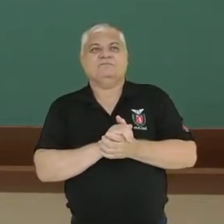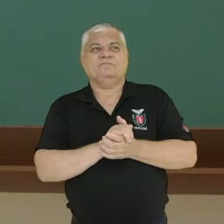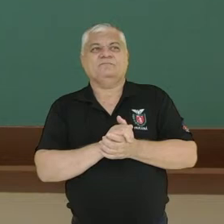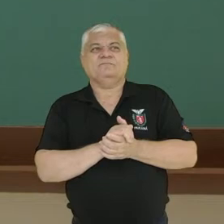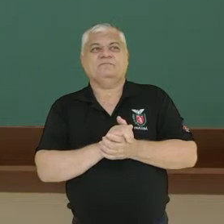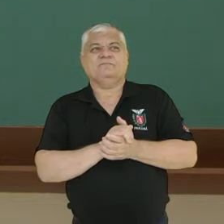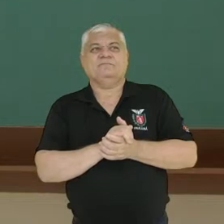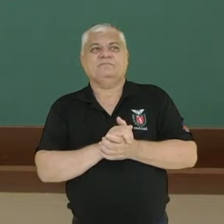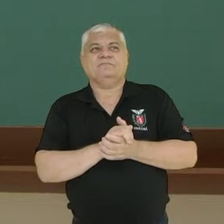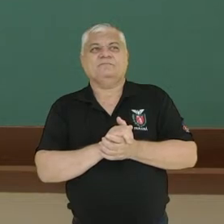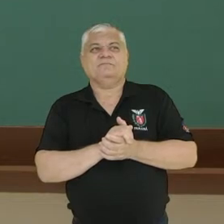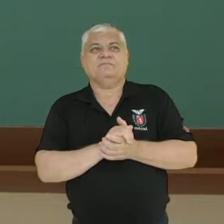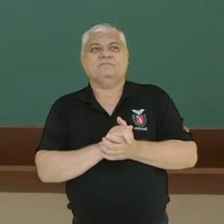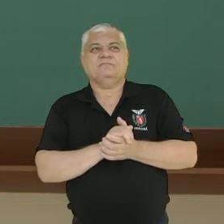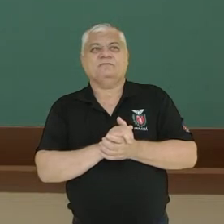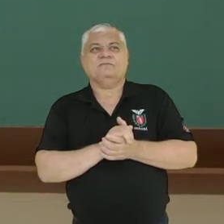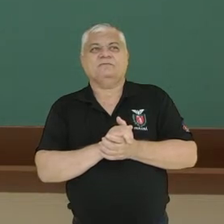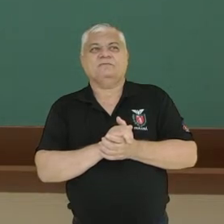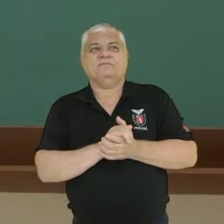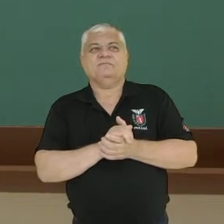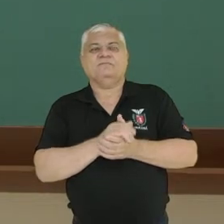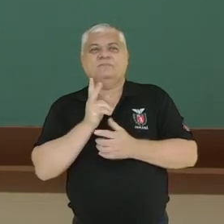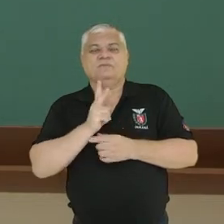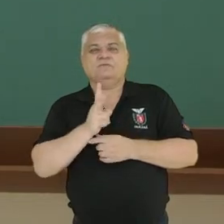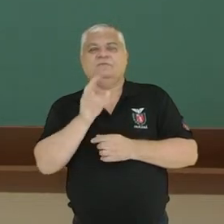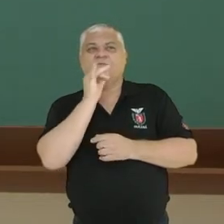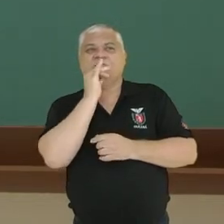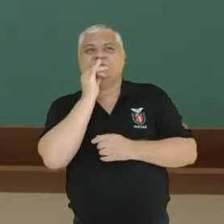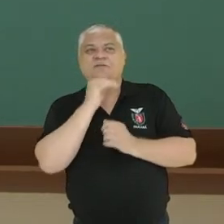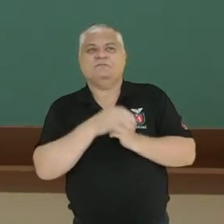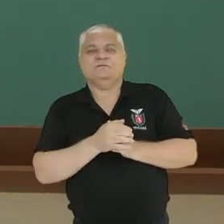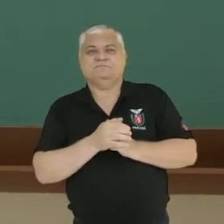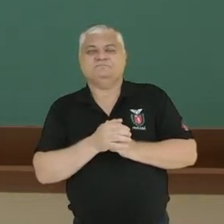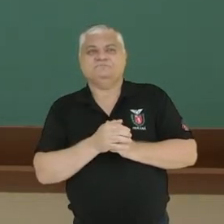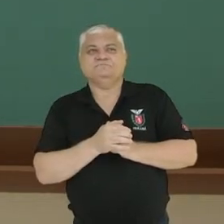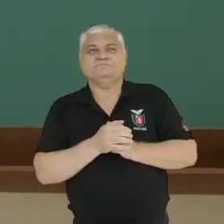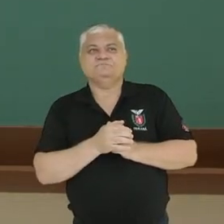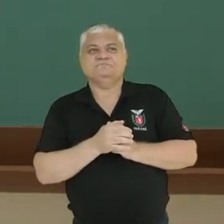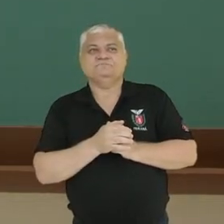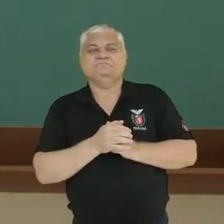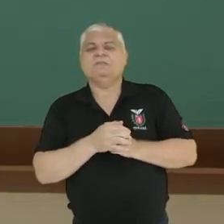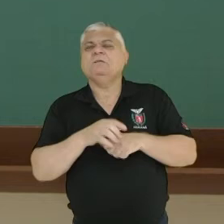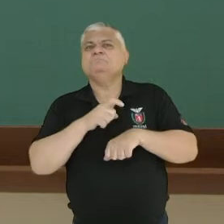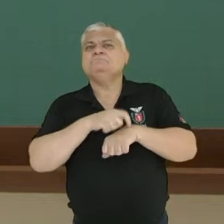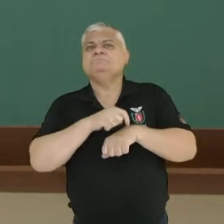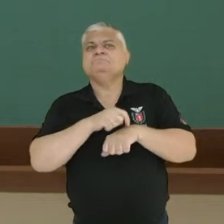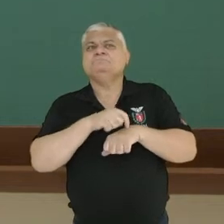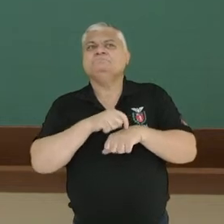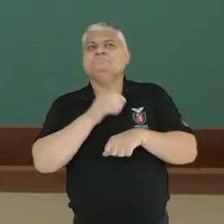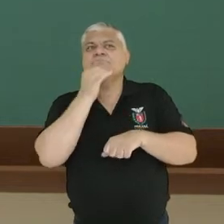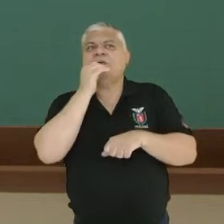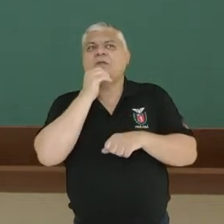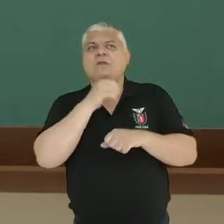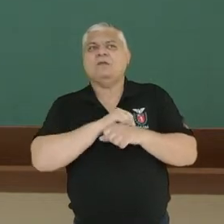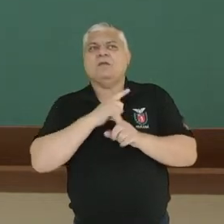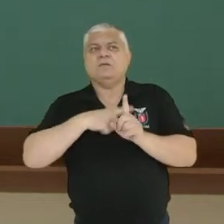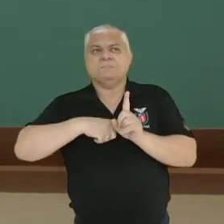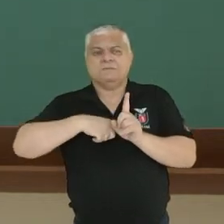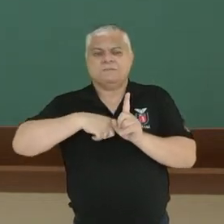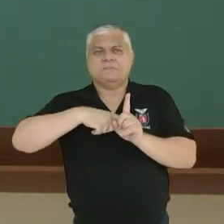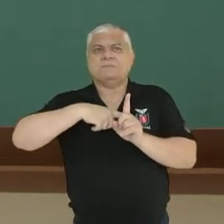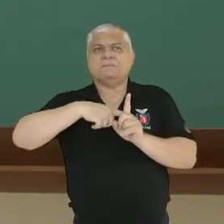altitude. E continuamos. Num determinado instante, a pressão atmosférica medida